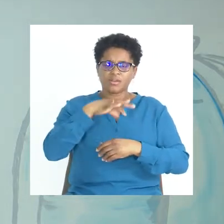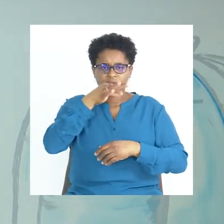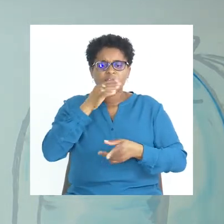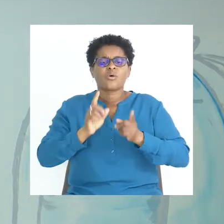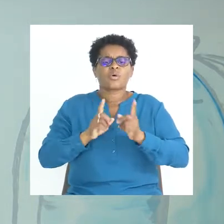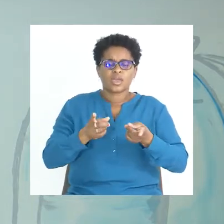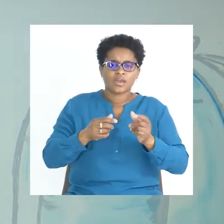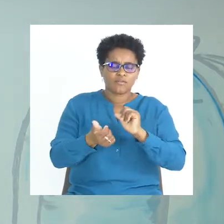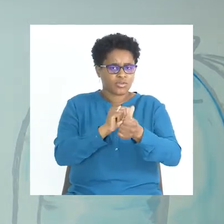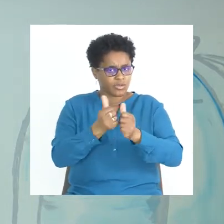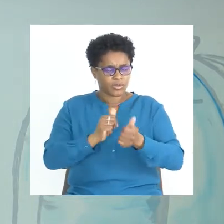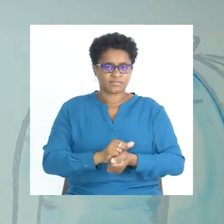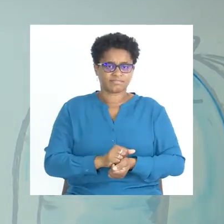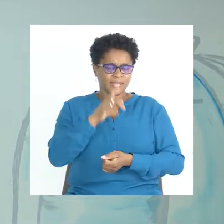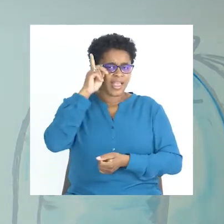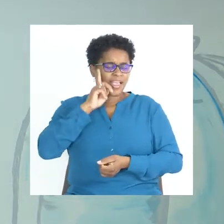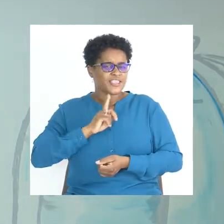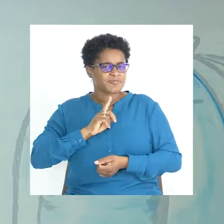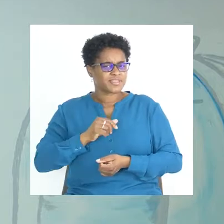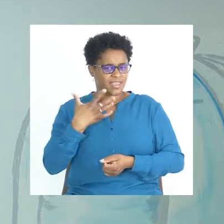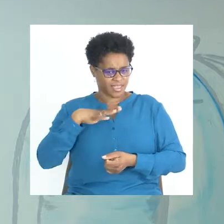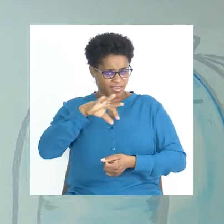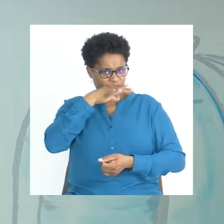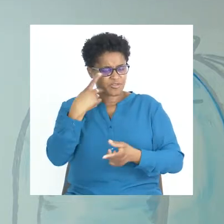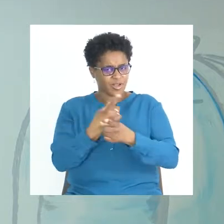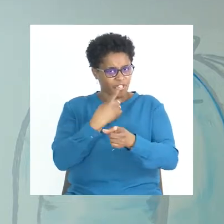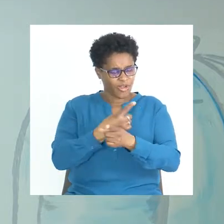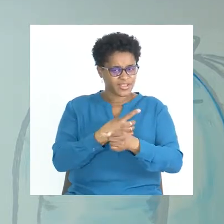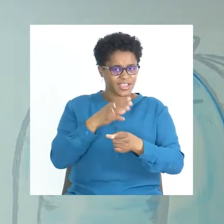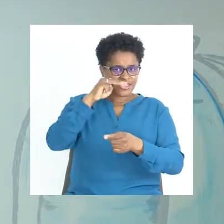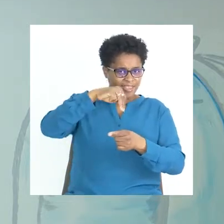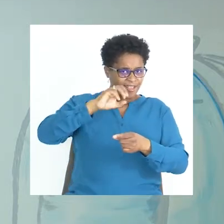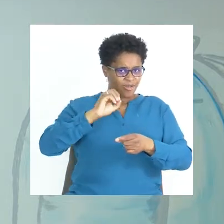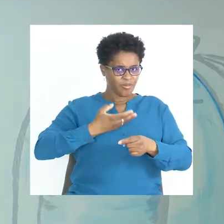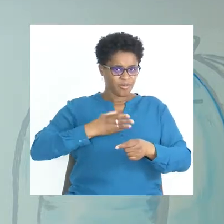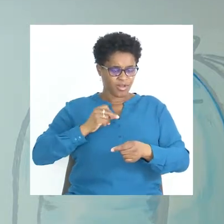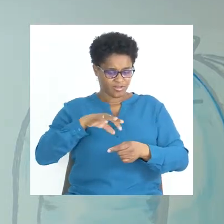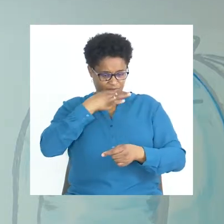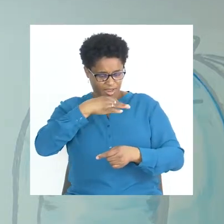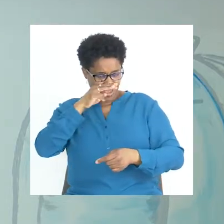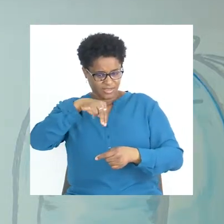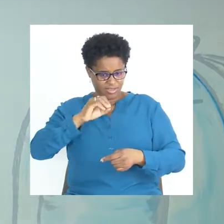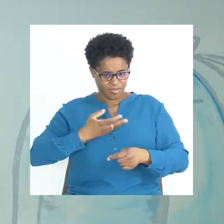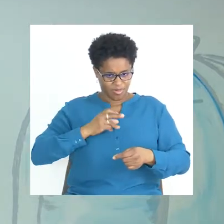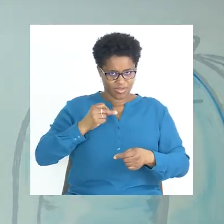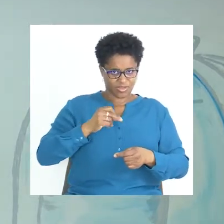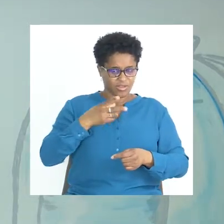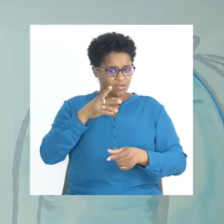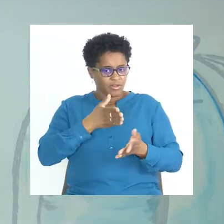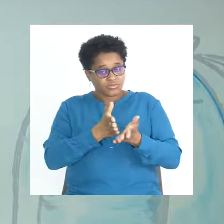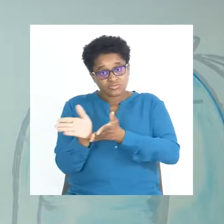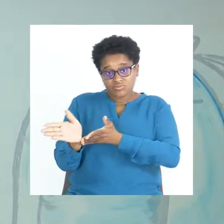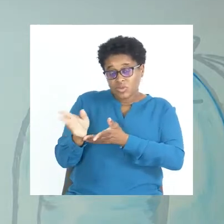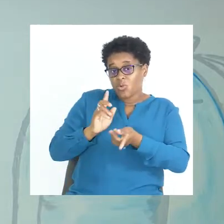assim? As meninas querem falar de alguma coisa da moda? Vão falar de moda. Então não vão